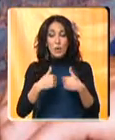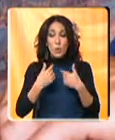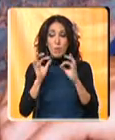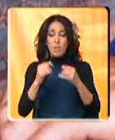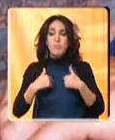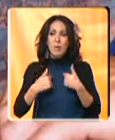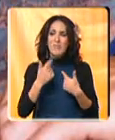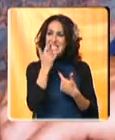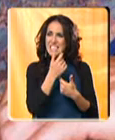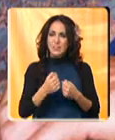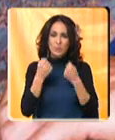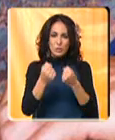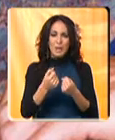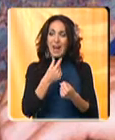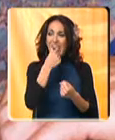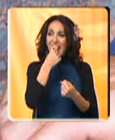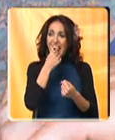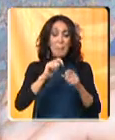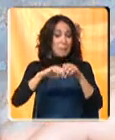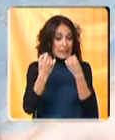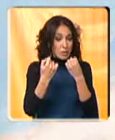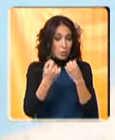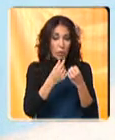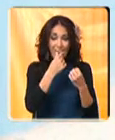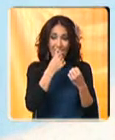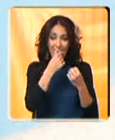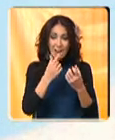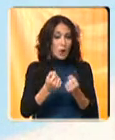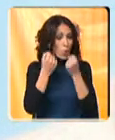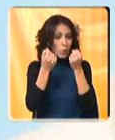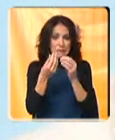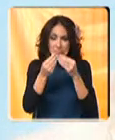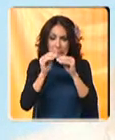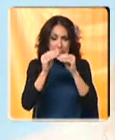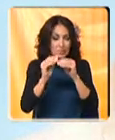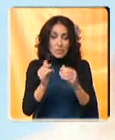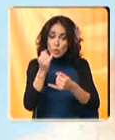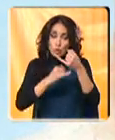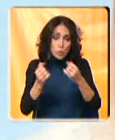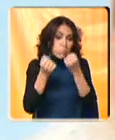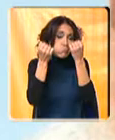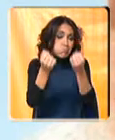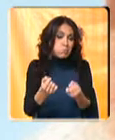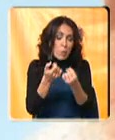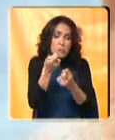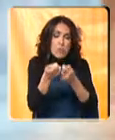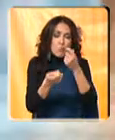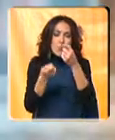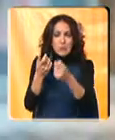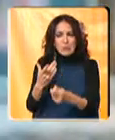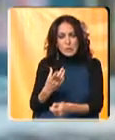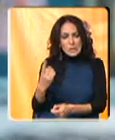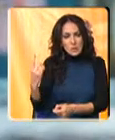seus dentes. A prótese acabou por se partir e não teve como a consertar ou substituir. A pouco e pouco foi-se